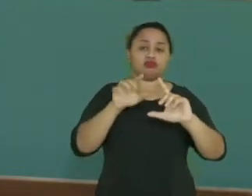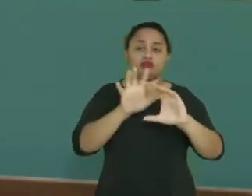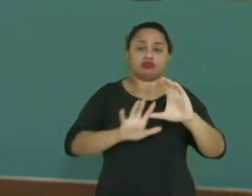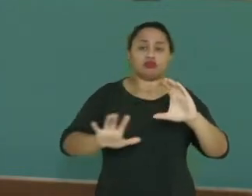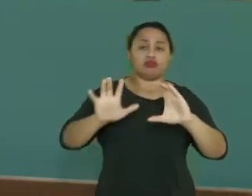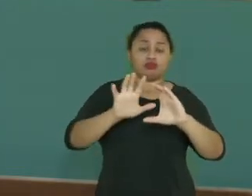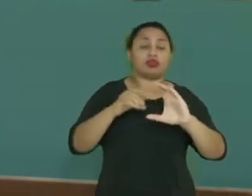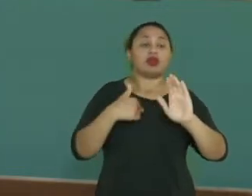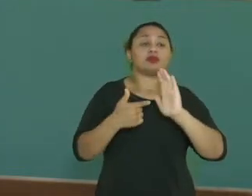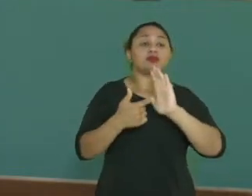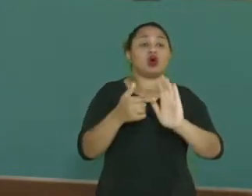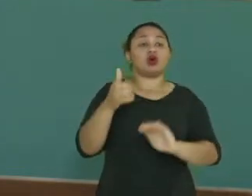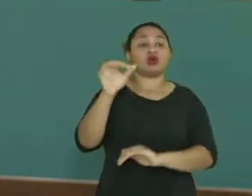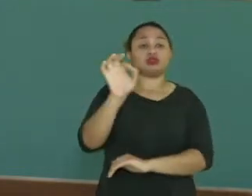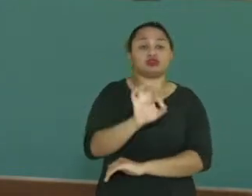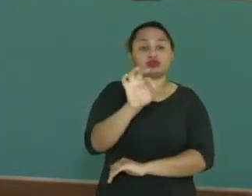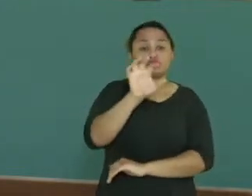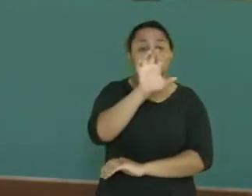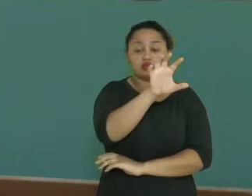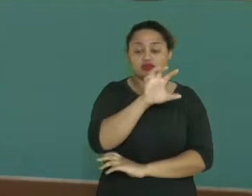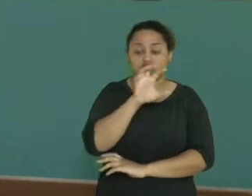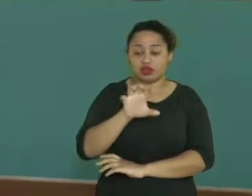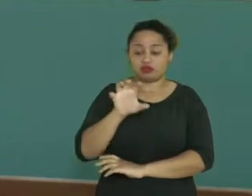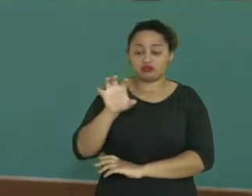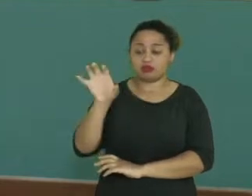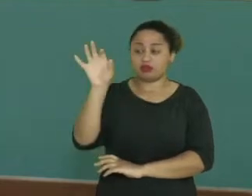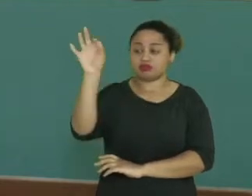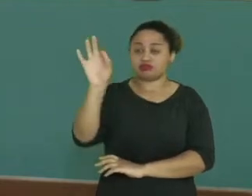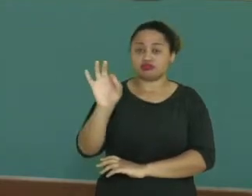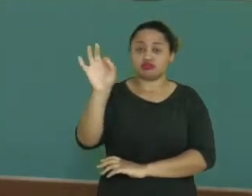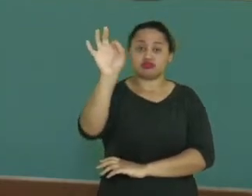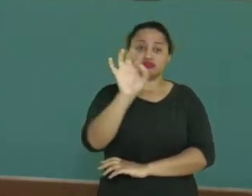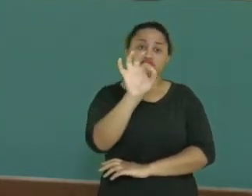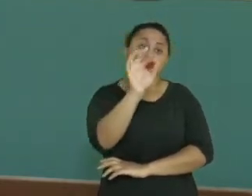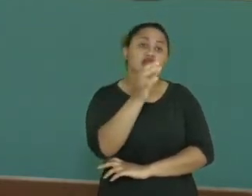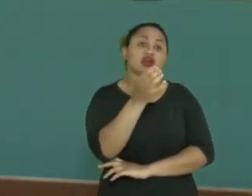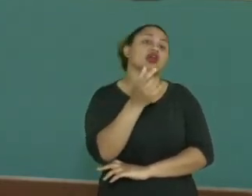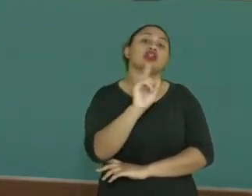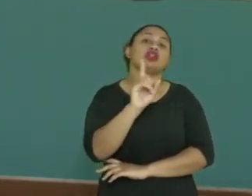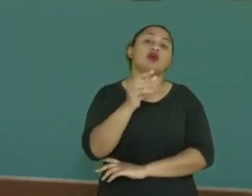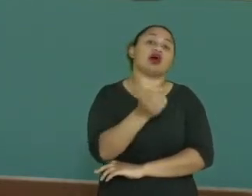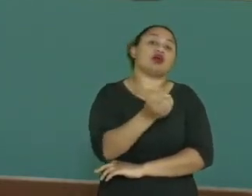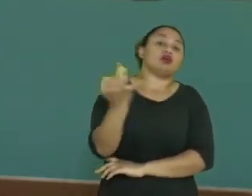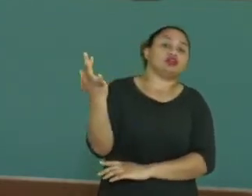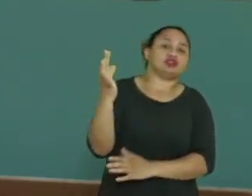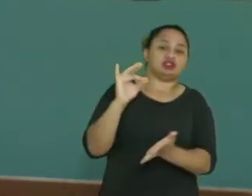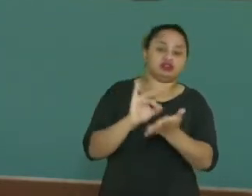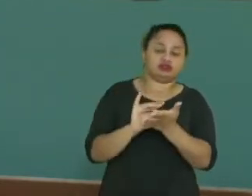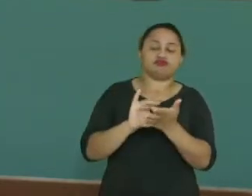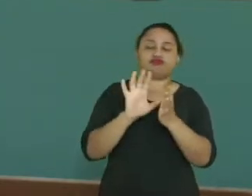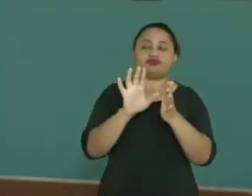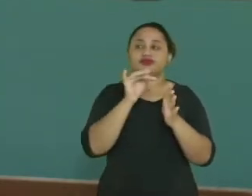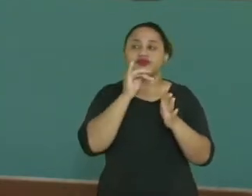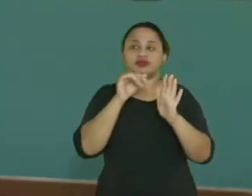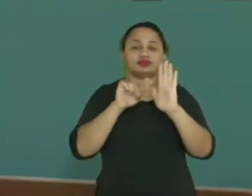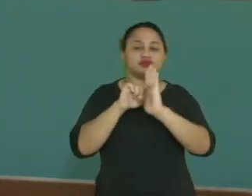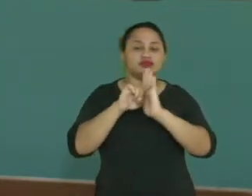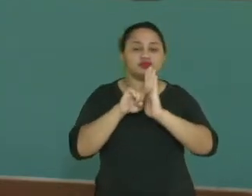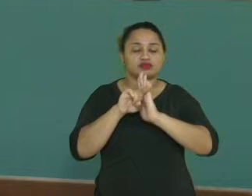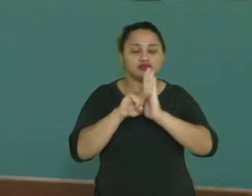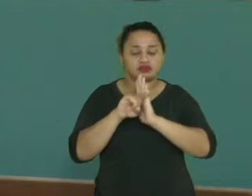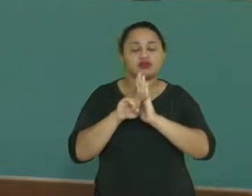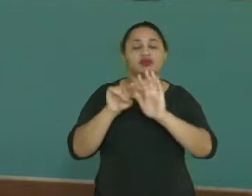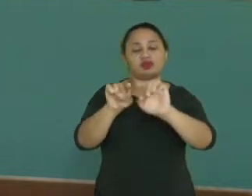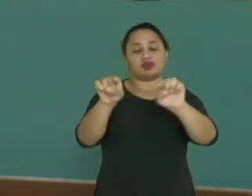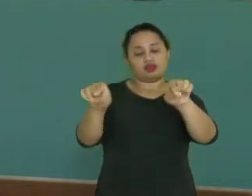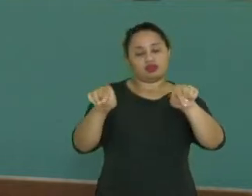a porcentagem em cada categoria, no lugar da quantidade absoluta, tá? Por exemplo, você faz uma pesquisa lá, né, na sala